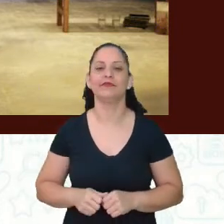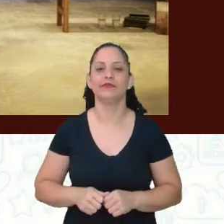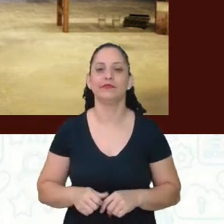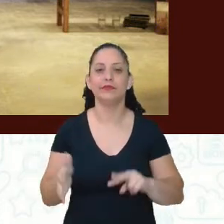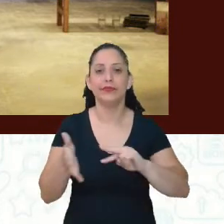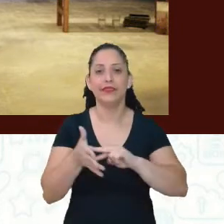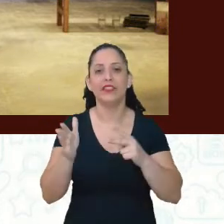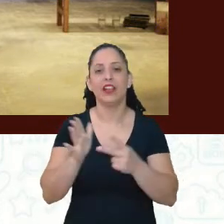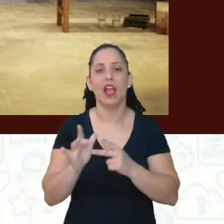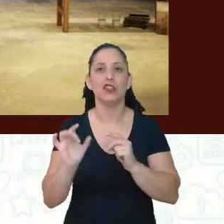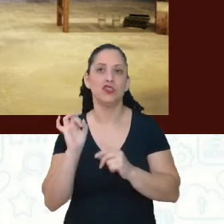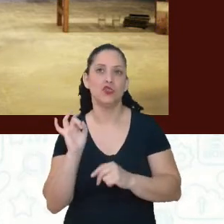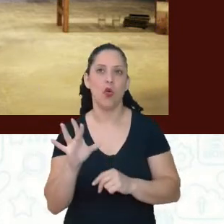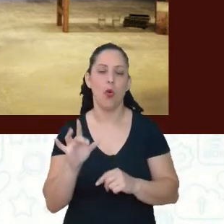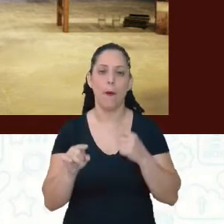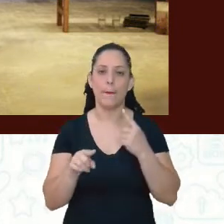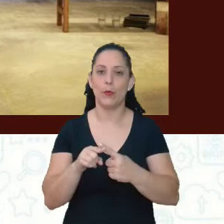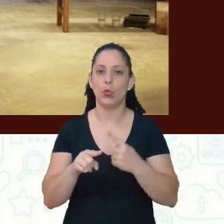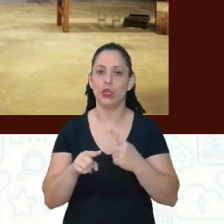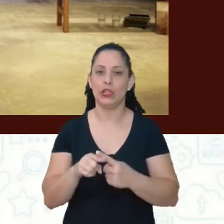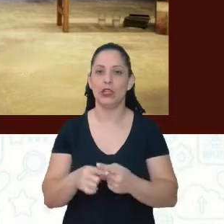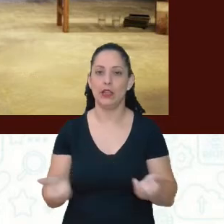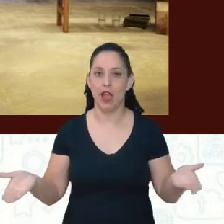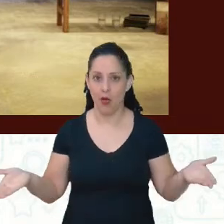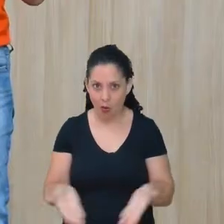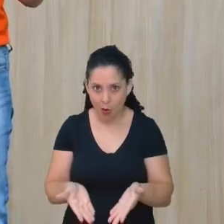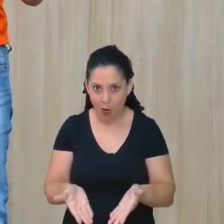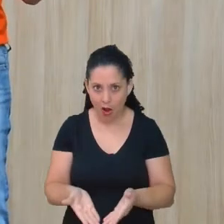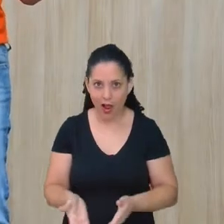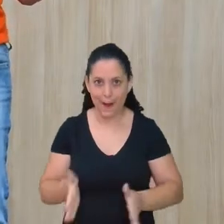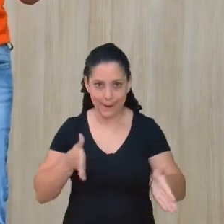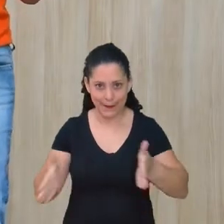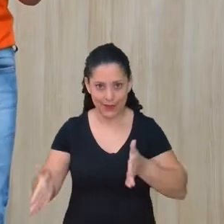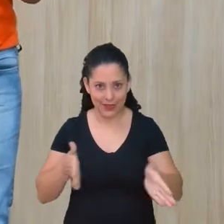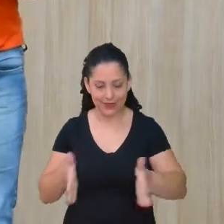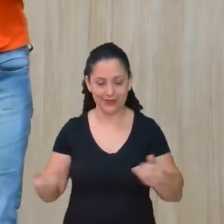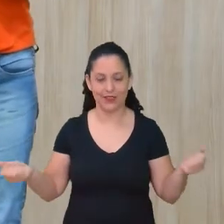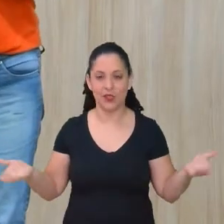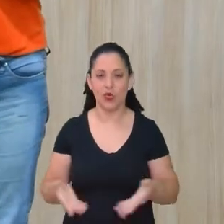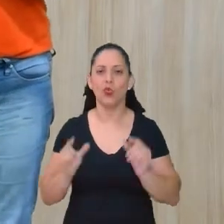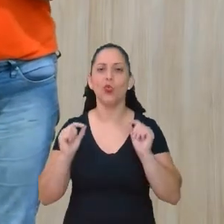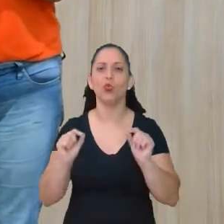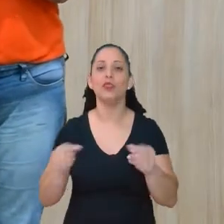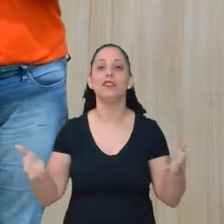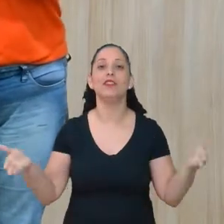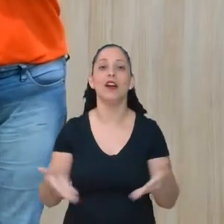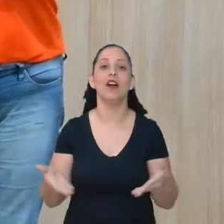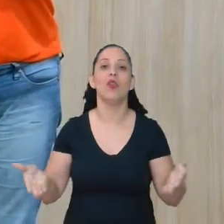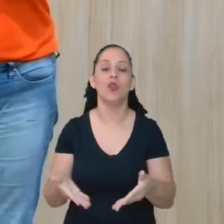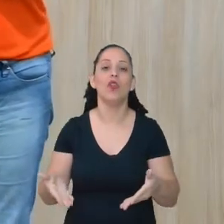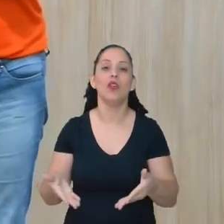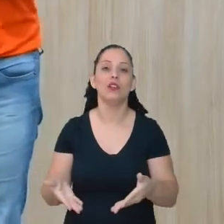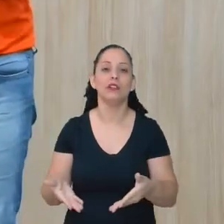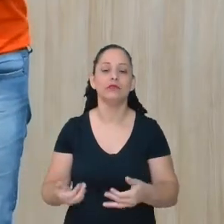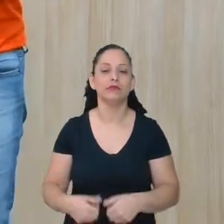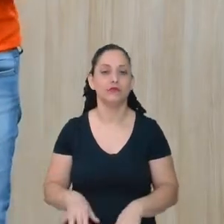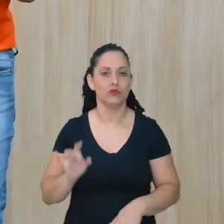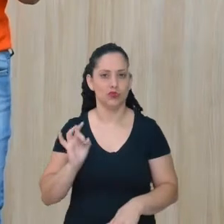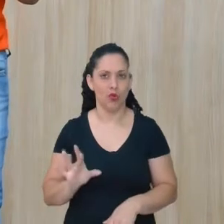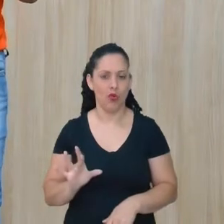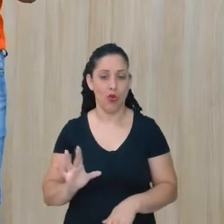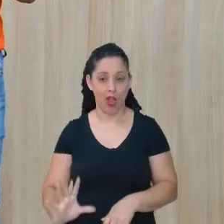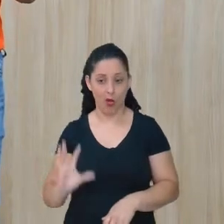é só porque é o teatro do nosso tempo. Porque a palavra contemporâneo quer dizer aquilo que está ao mesmo tempo,